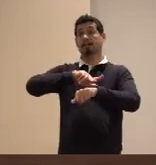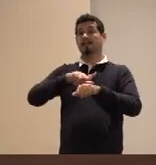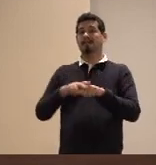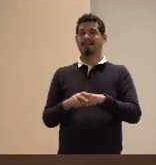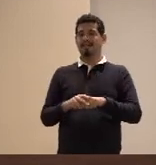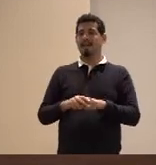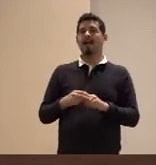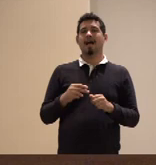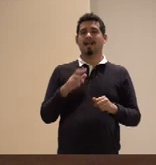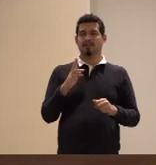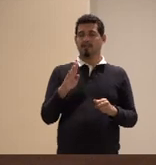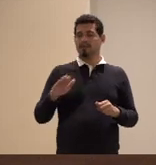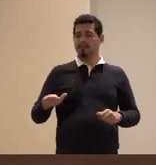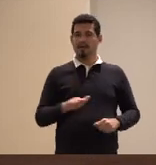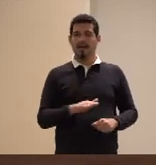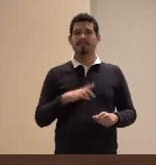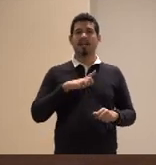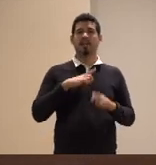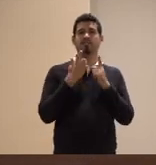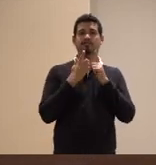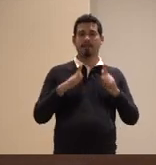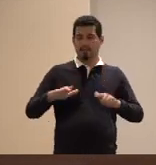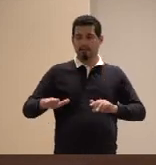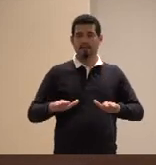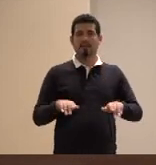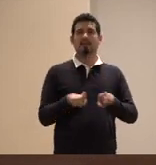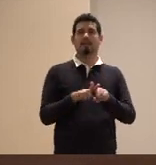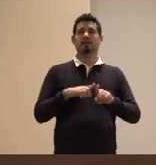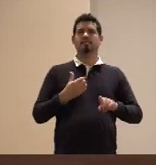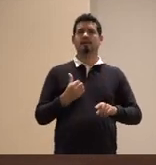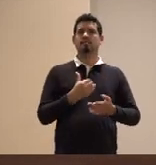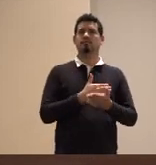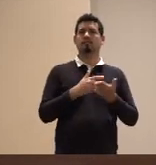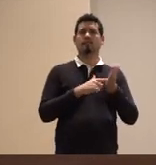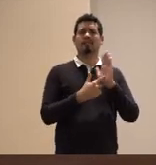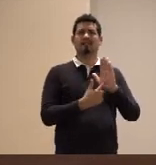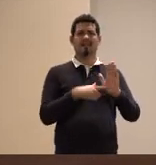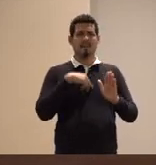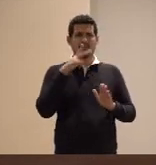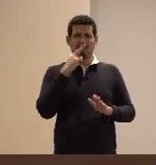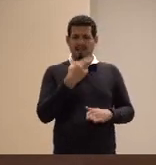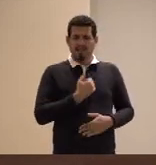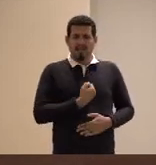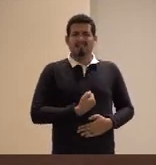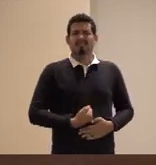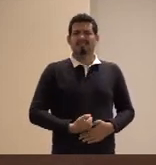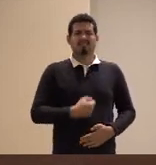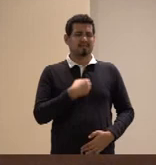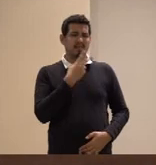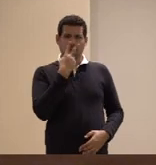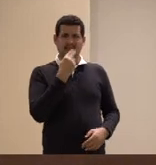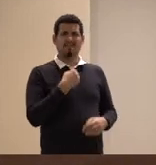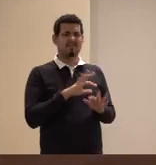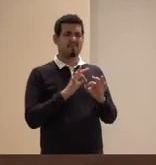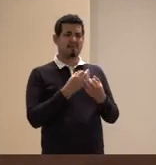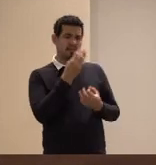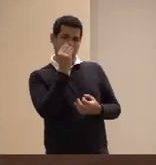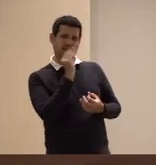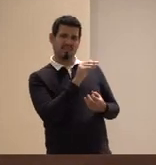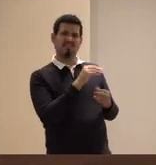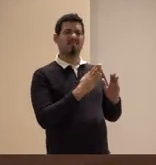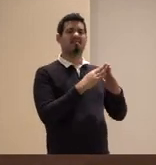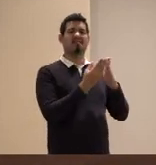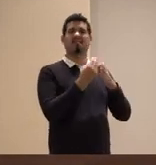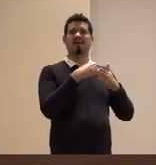baixas são gêmeas, têm 4 anos, e a partir dos 6 começaram a apresentar desnutrição, abandono, foram deixadas em